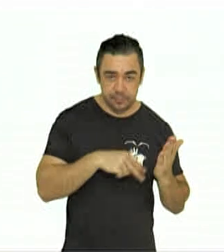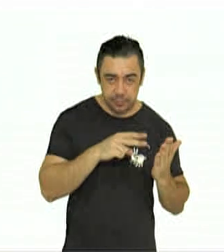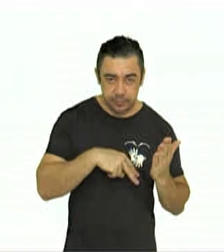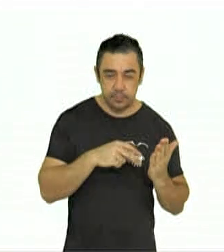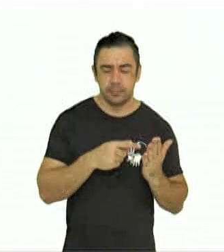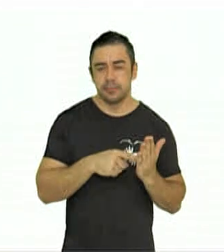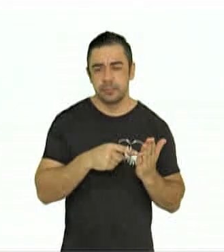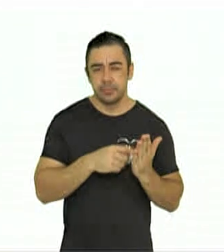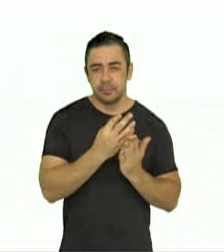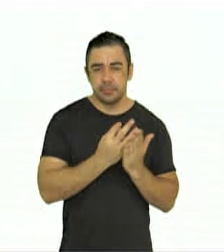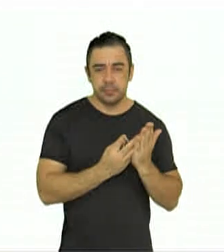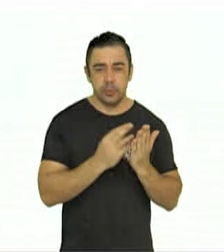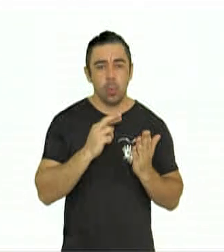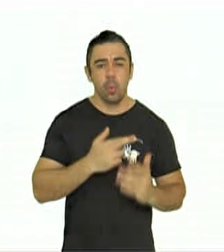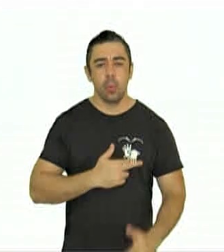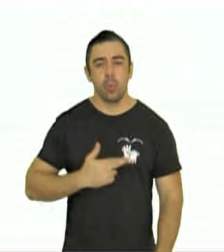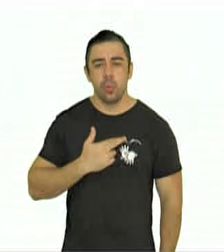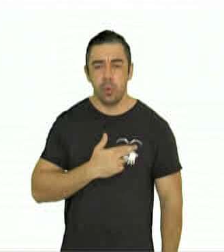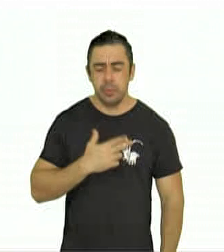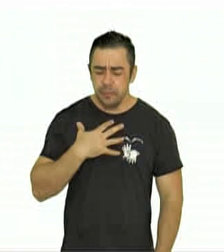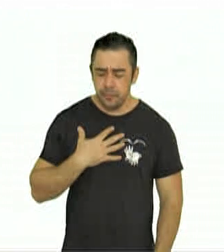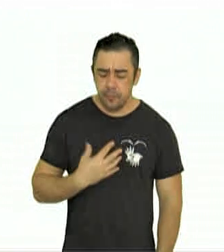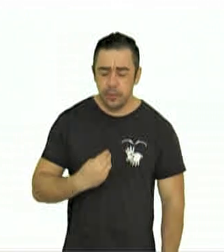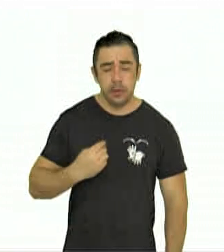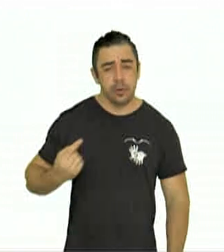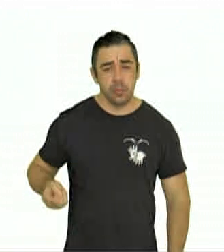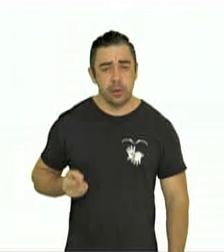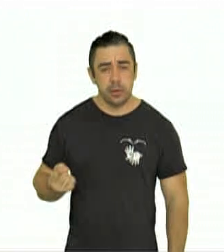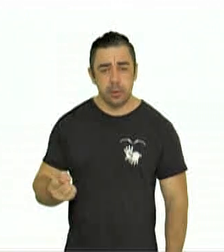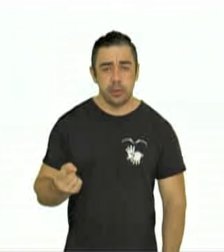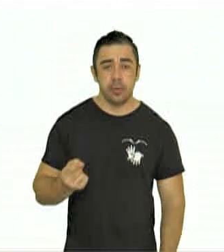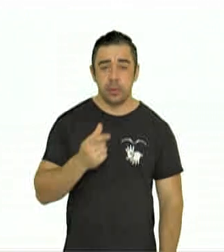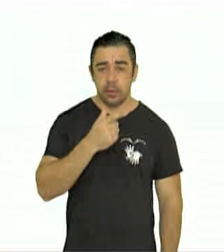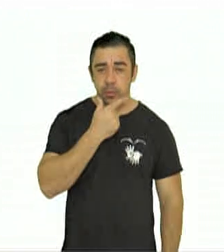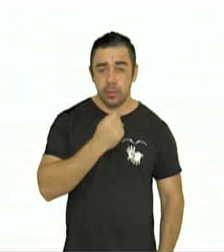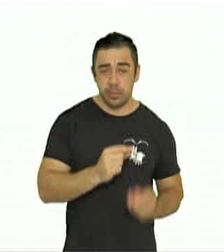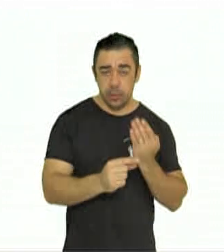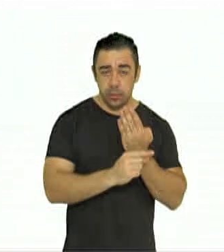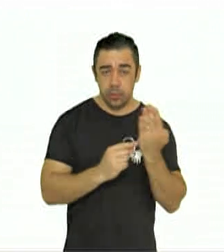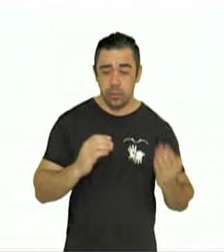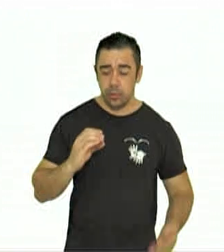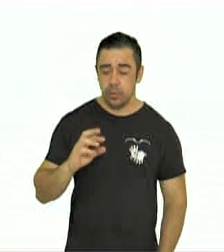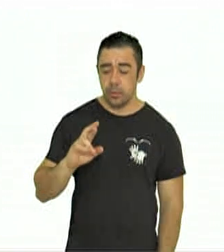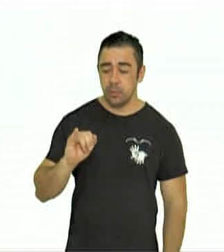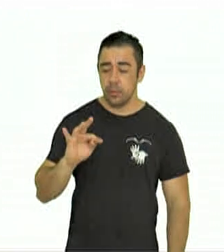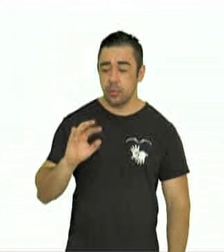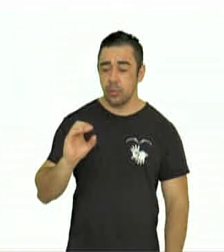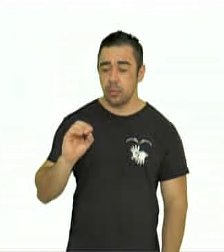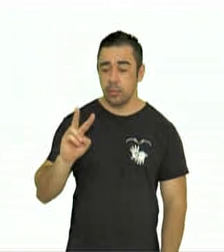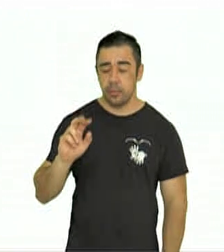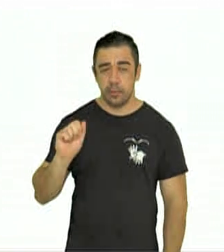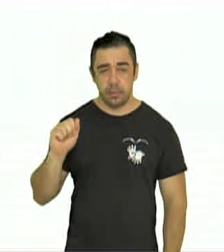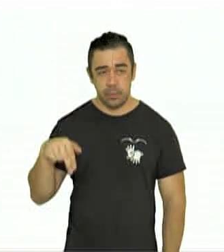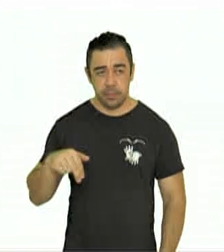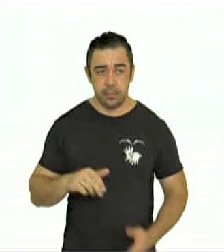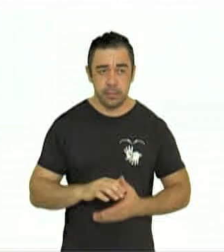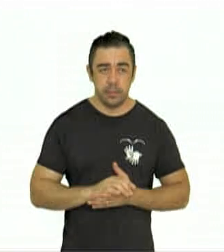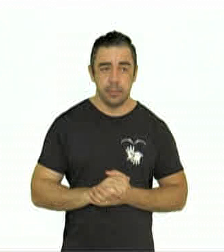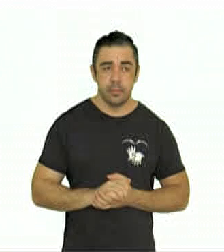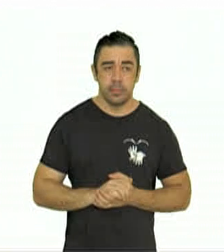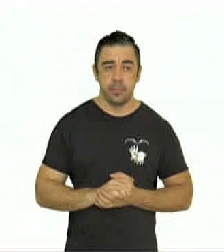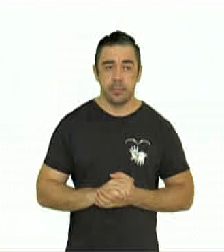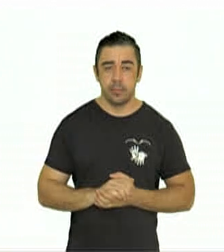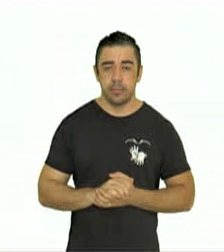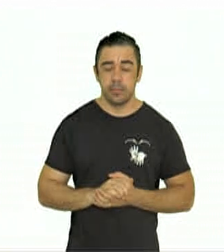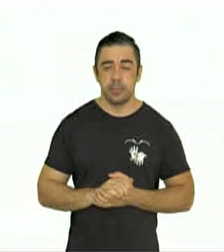trecho do romance O Filho Eterno, de Cristóvão Teza. Vamos ler? Vem comigo.